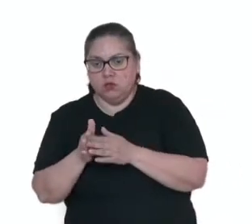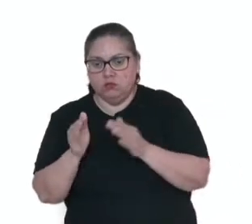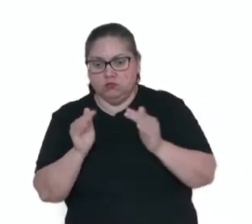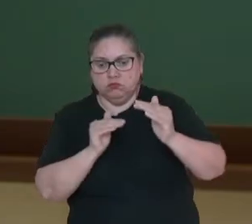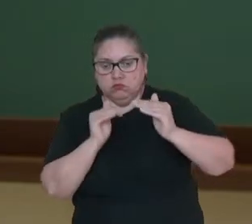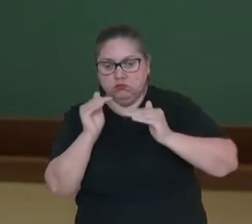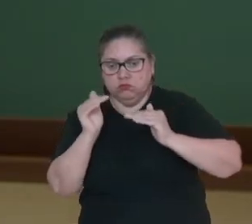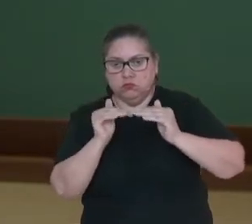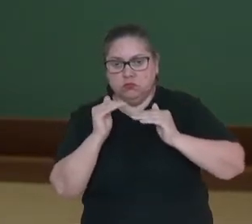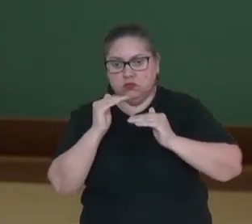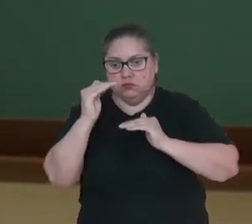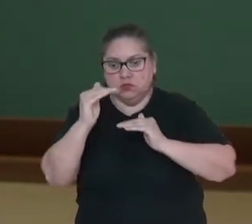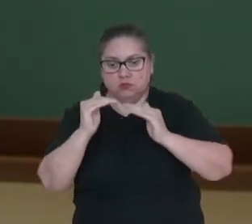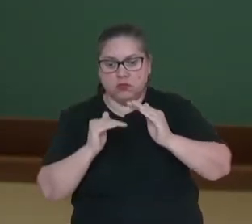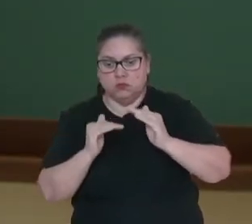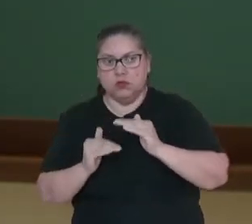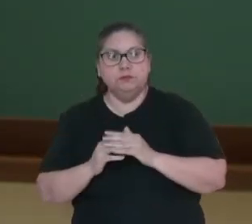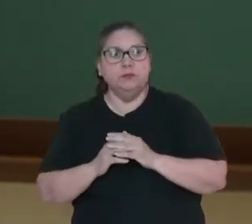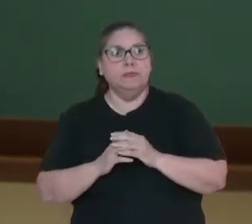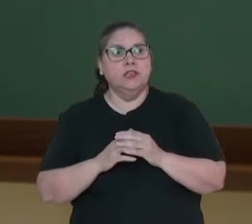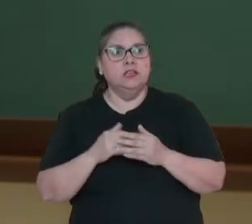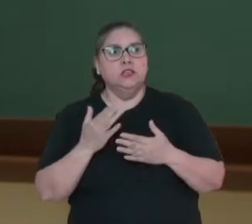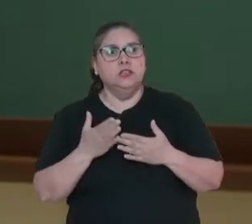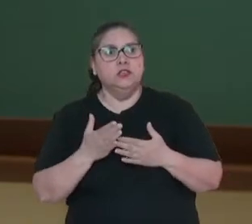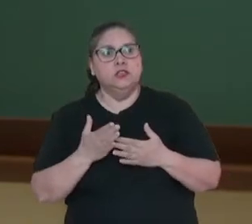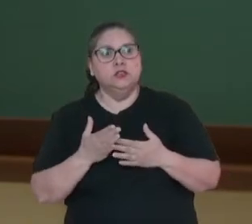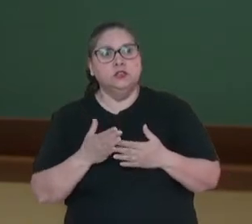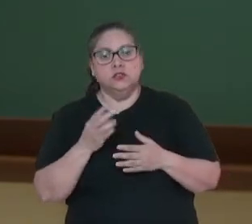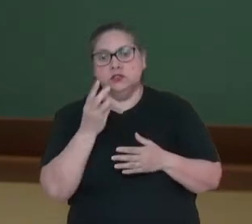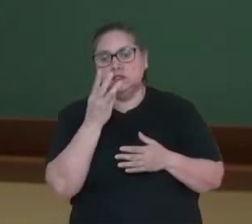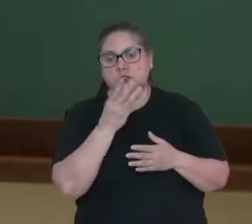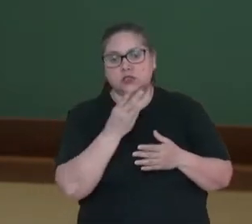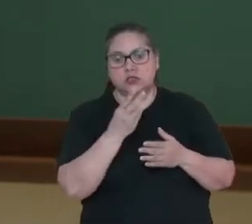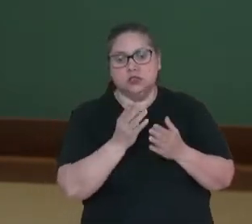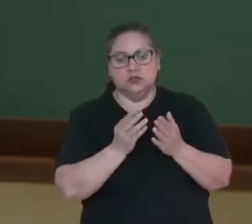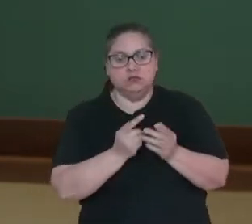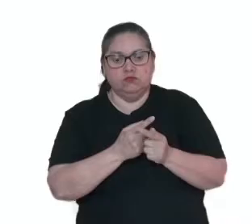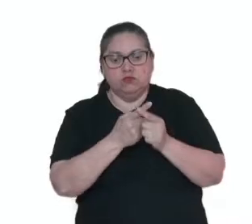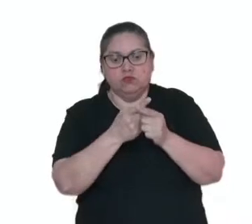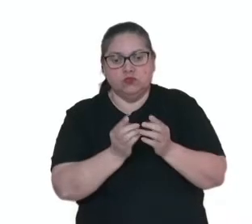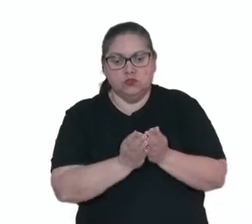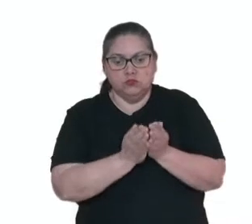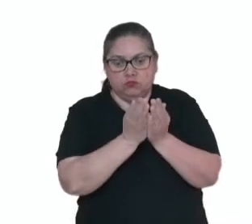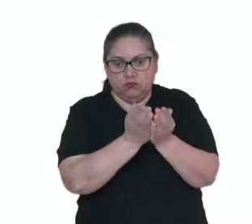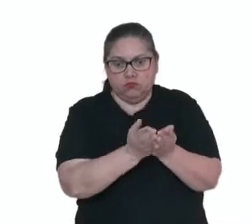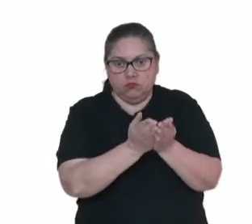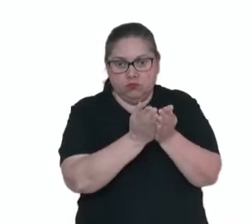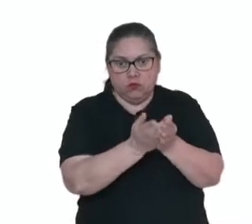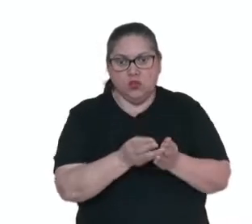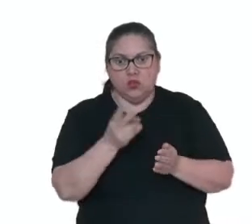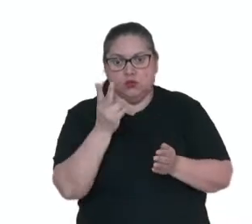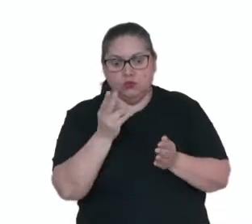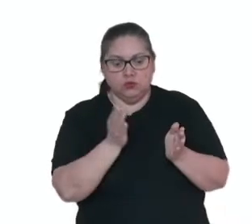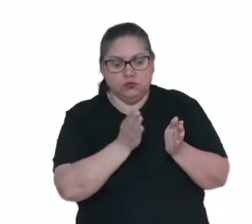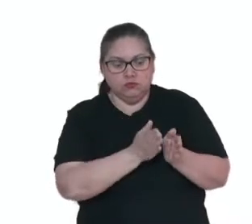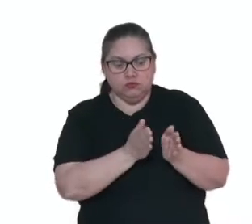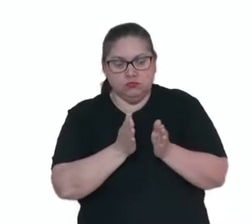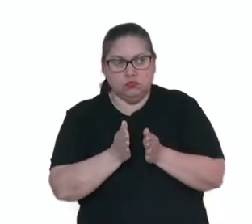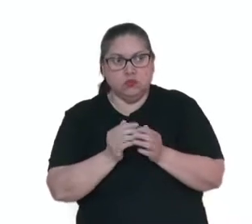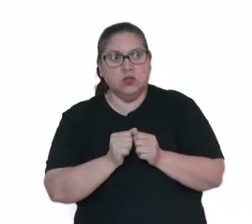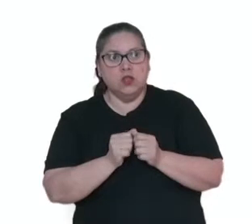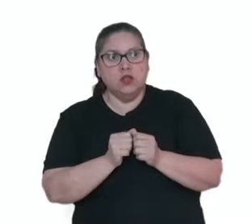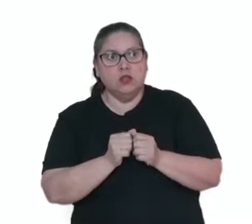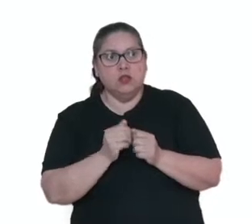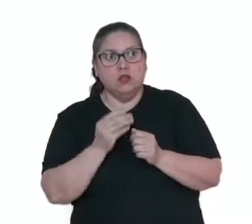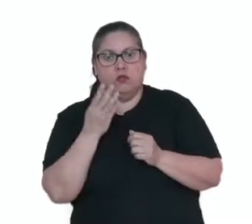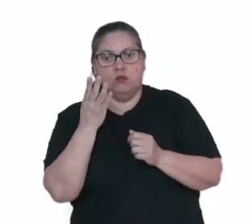linha, elas são alternadas, tá? 3 cruzadores, que são navios de 2 casas, e